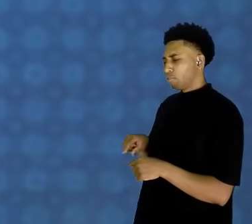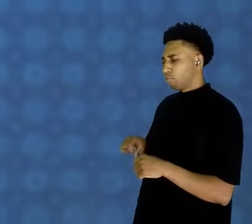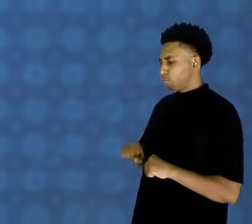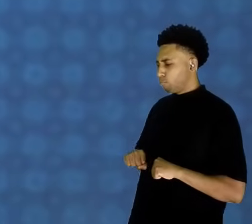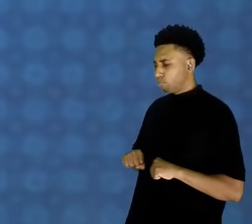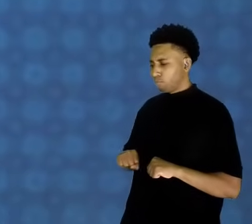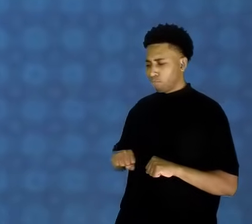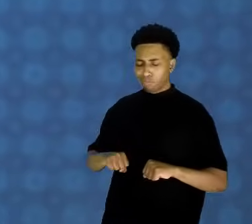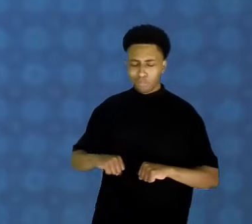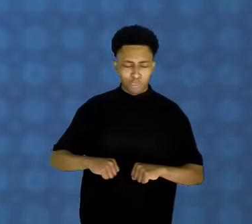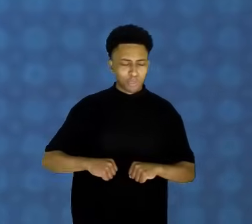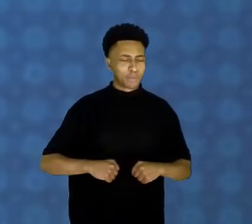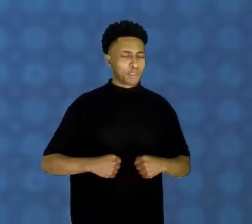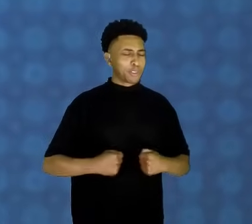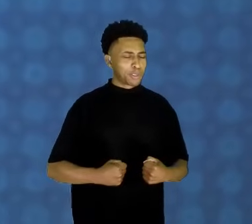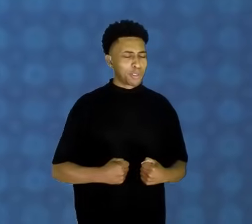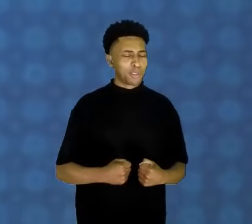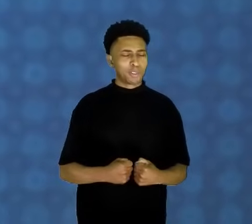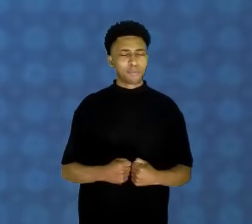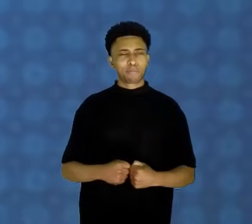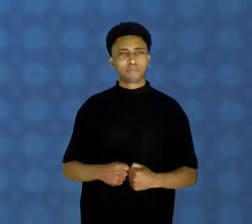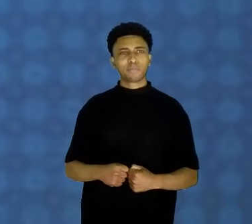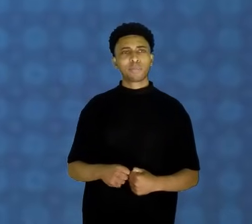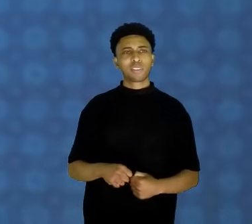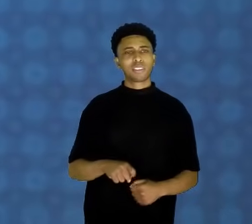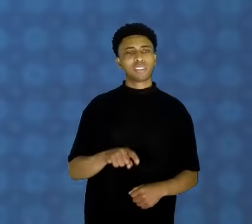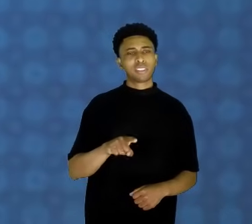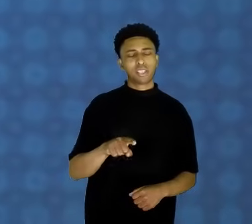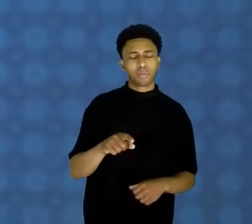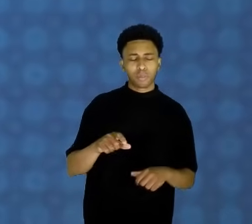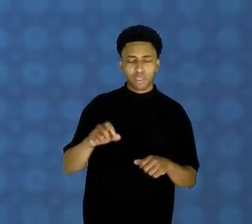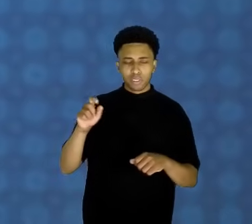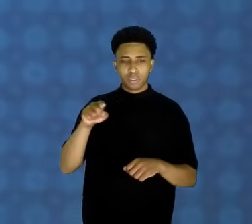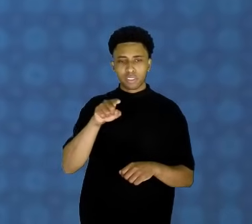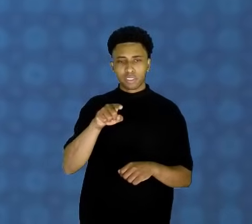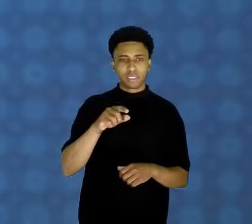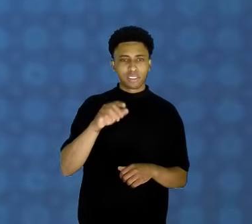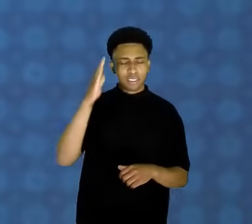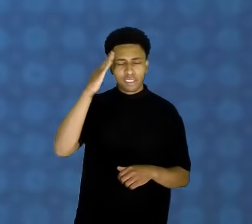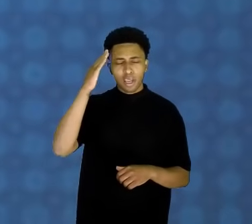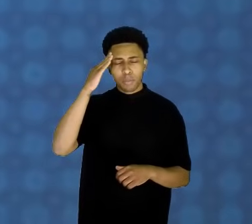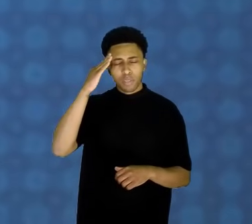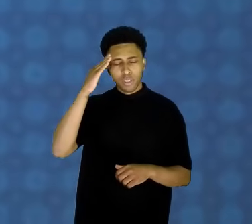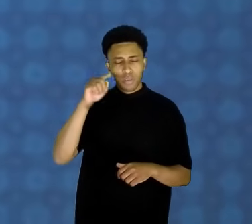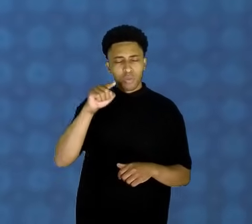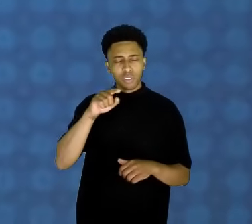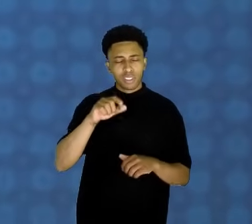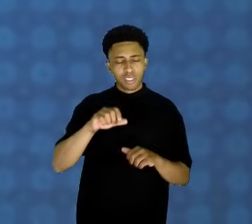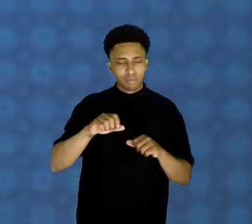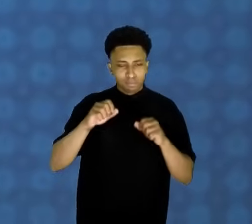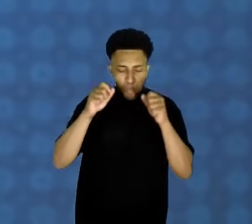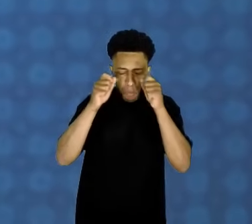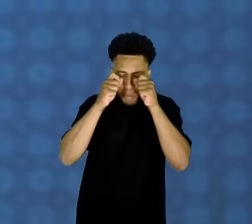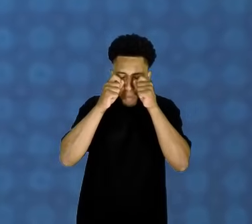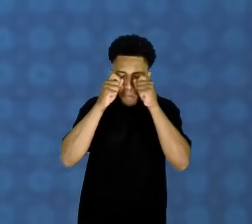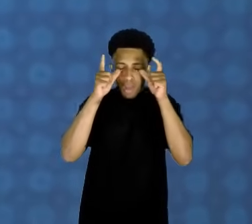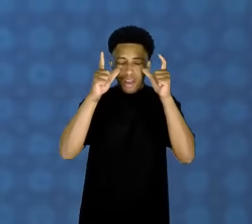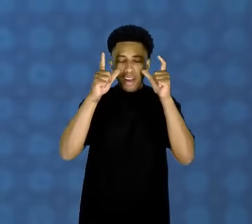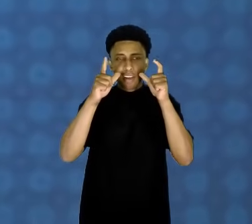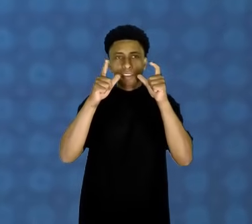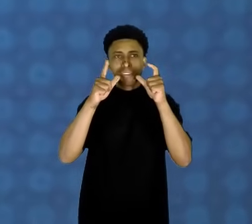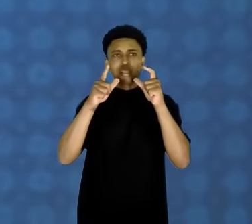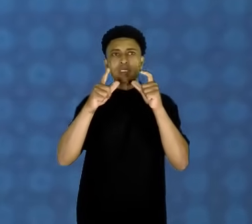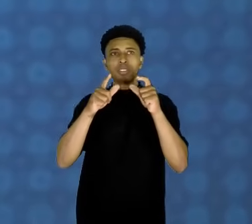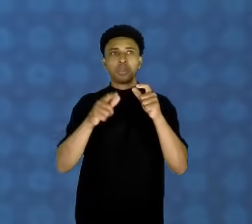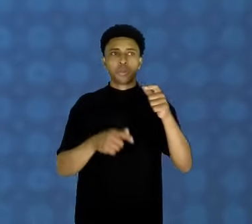Sabe quando você toca o despertador? Aí você levanta e põe os dois pés no chão. Ele olha no inferno e diz, mais um